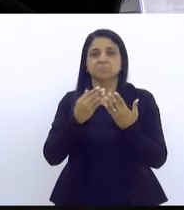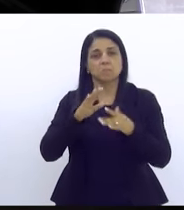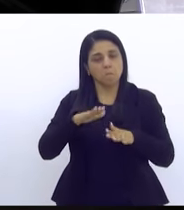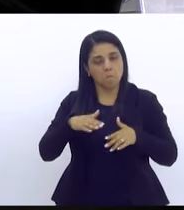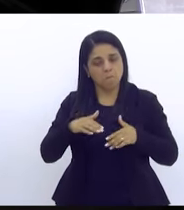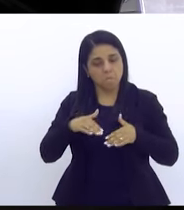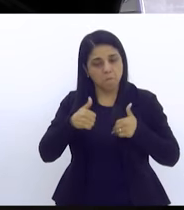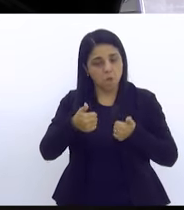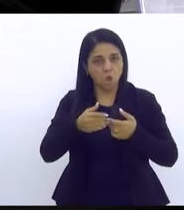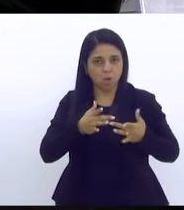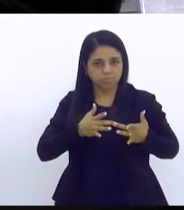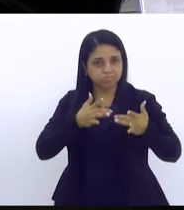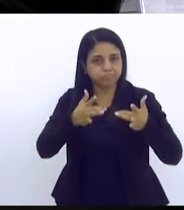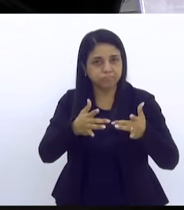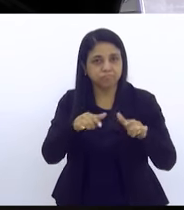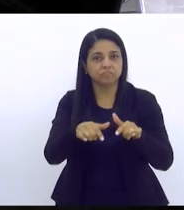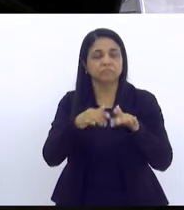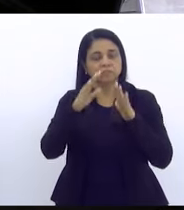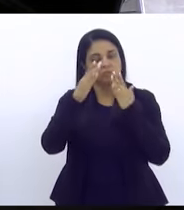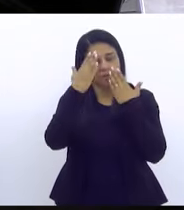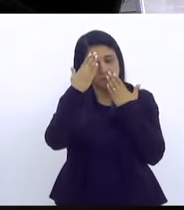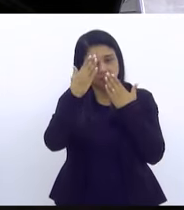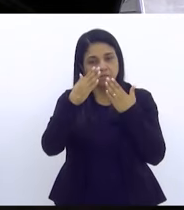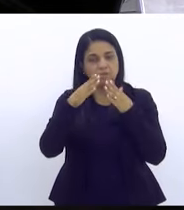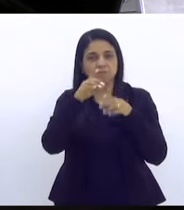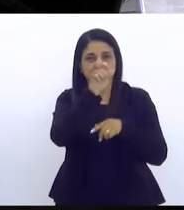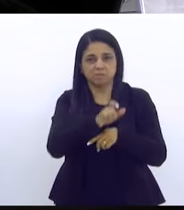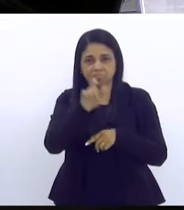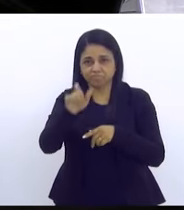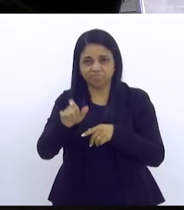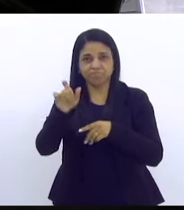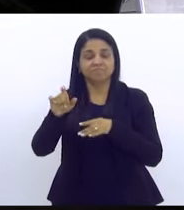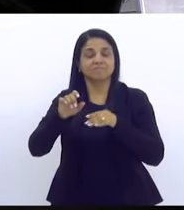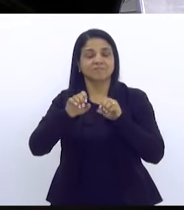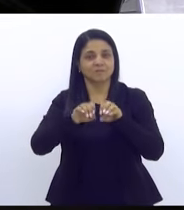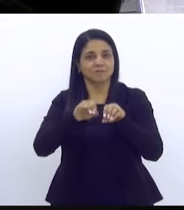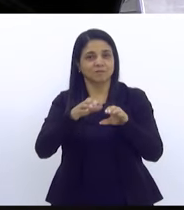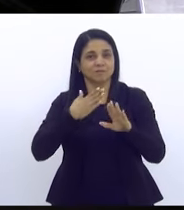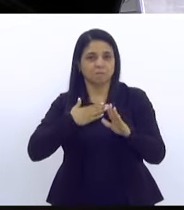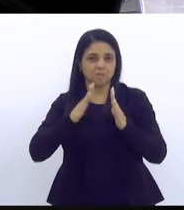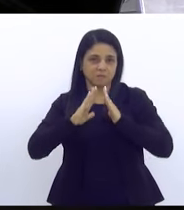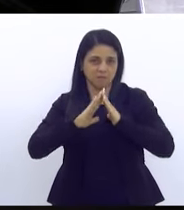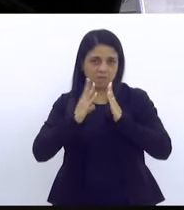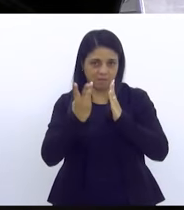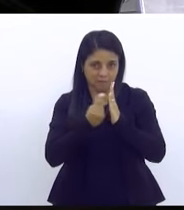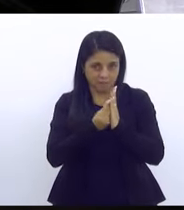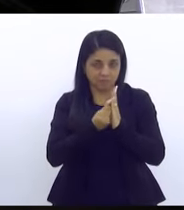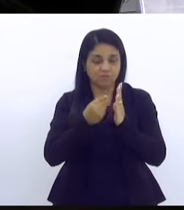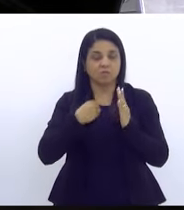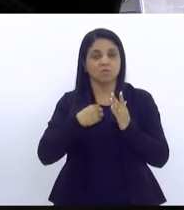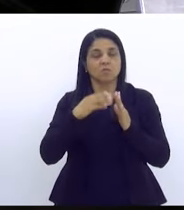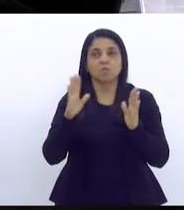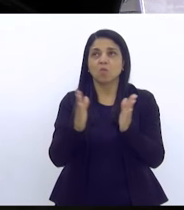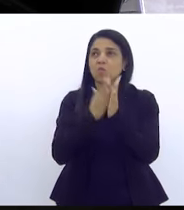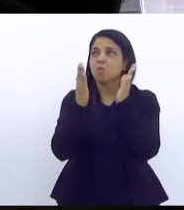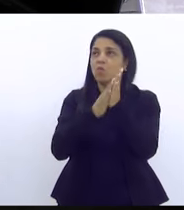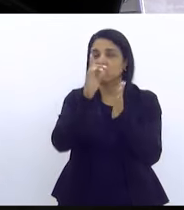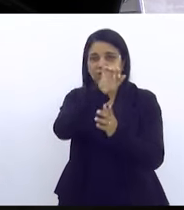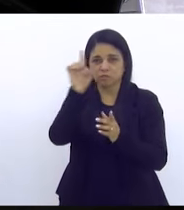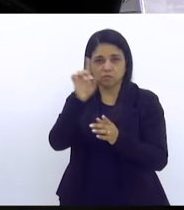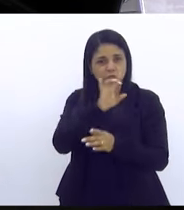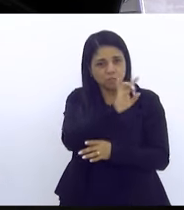às educadoras das crianças da minha igreja, estão ali, sentadinhas ali. Eu louvo a Deus por cada uma delas,